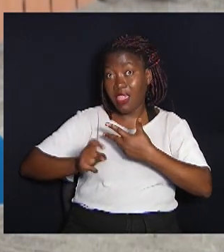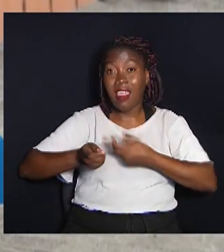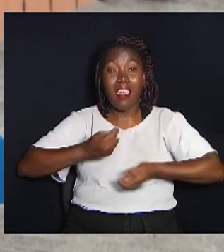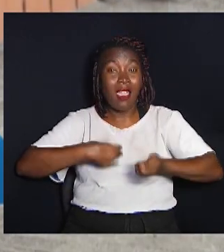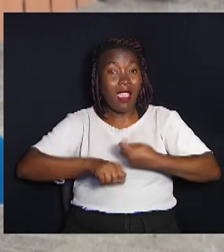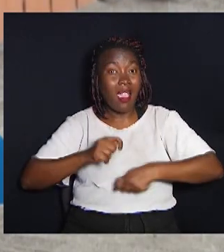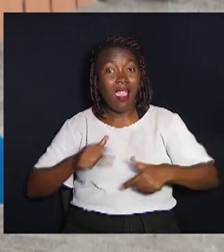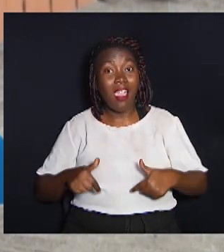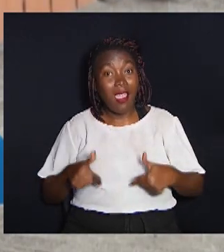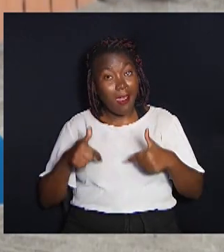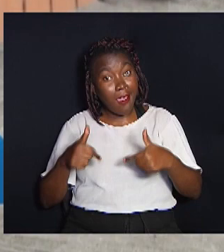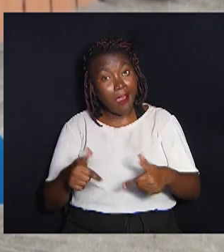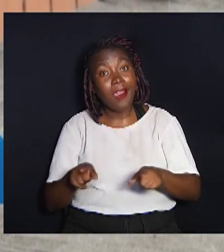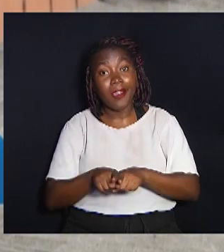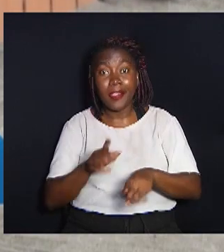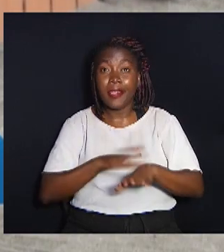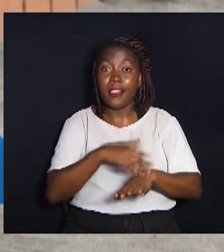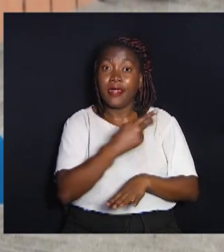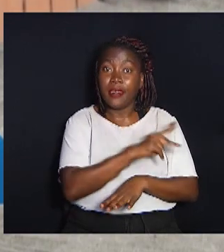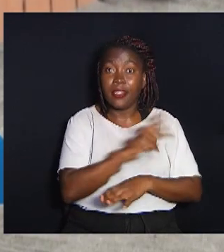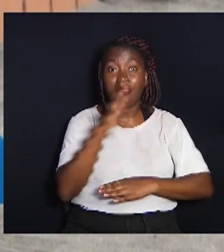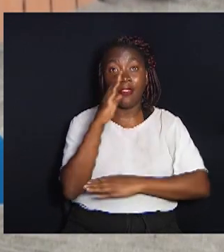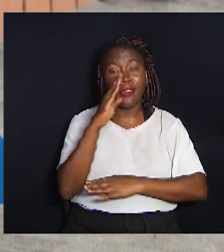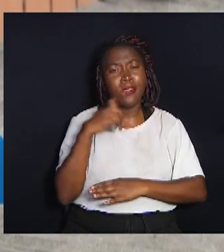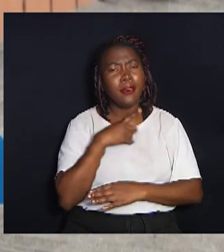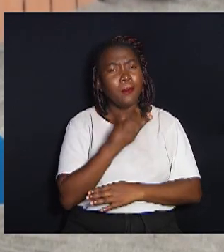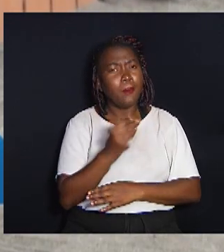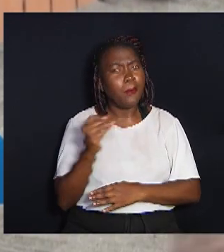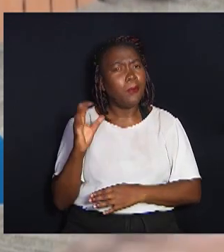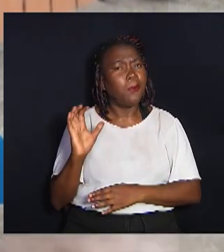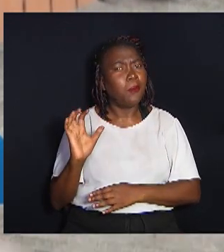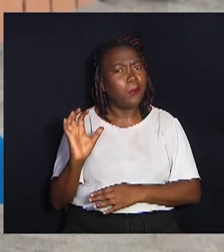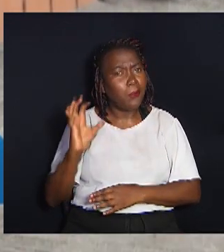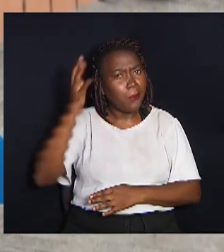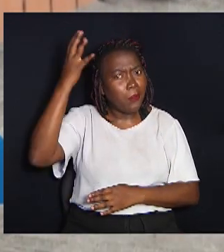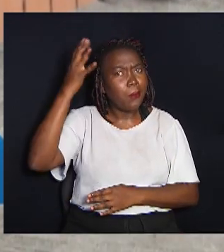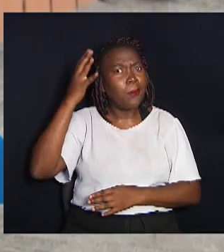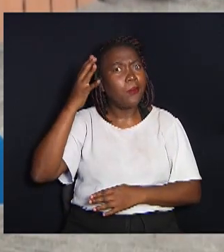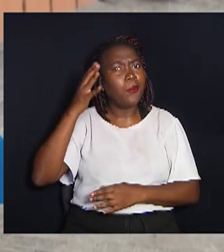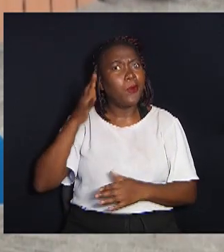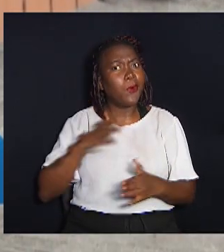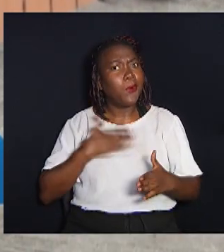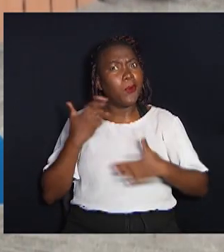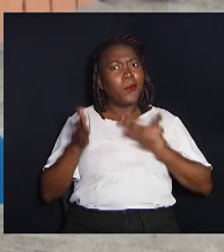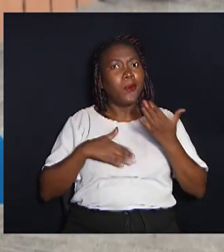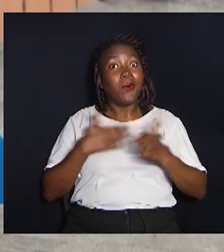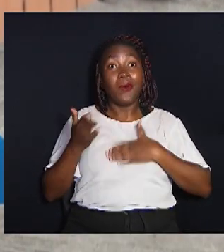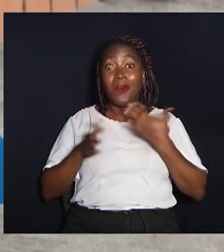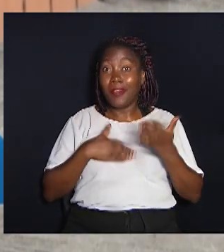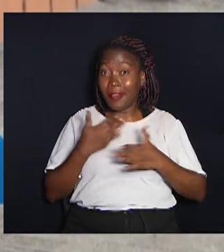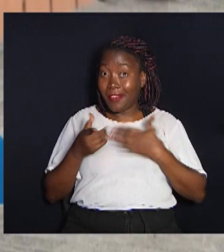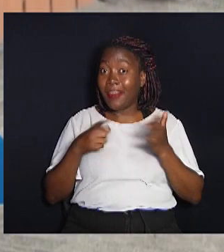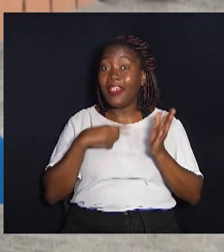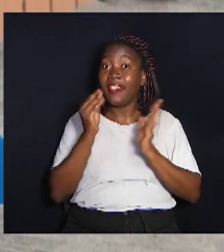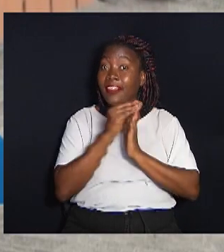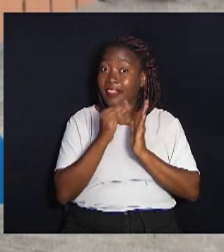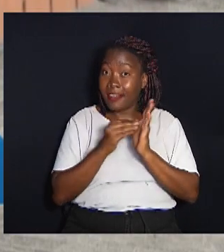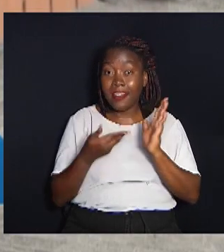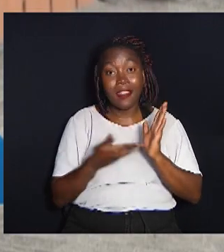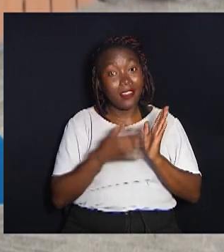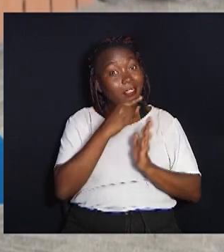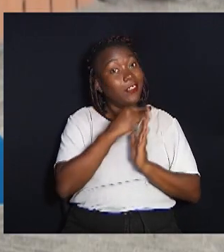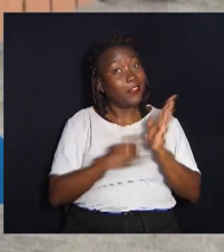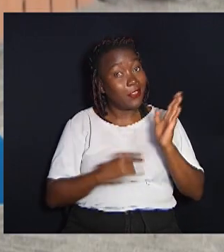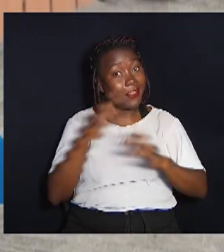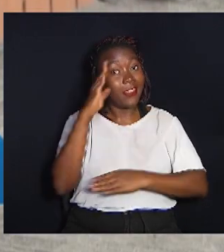cidade era feita também pela Câmara. E tem muitos fatos pitorescos que estão registrados nesses documentos da